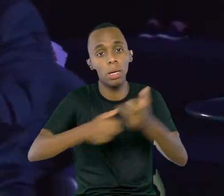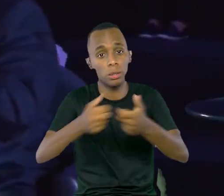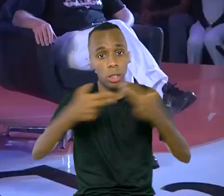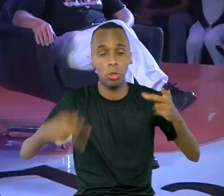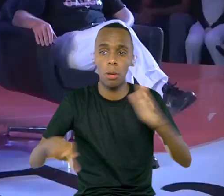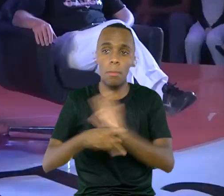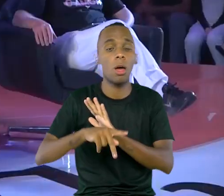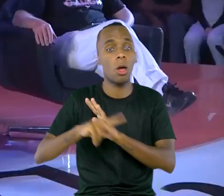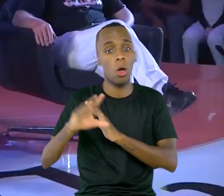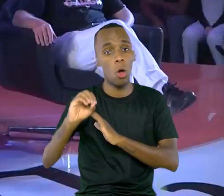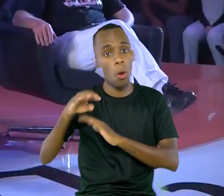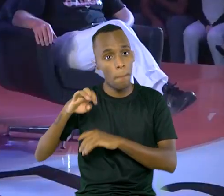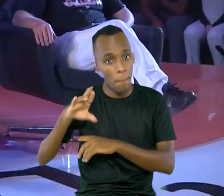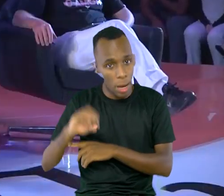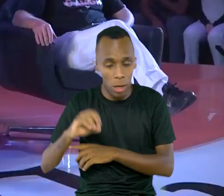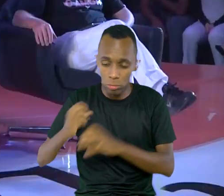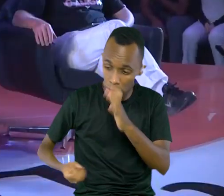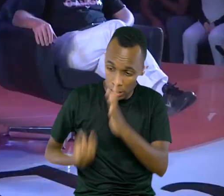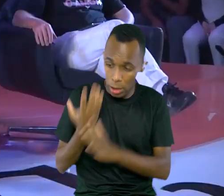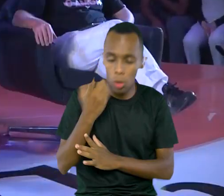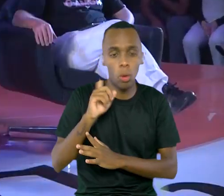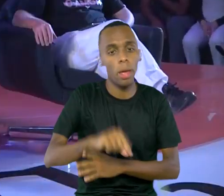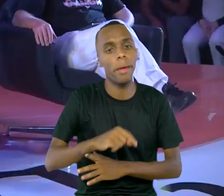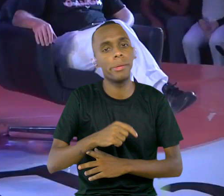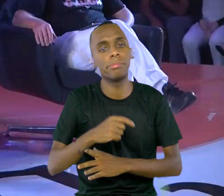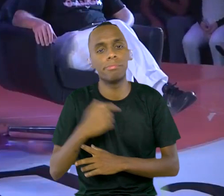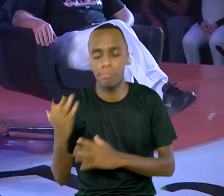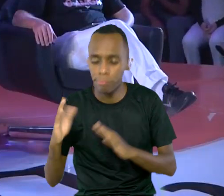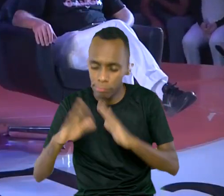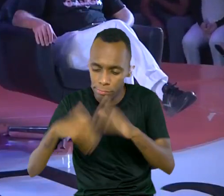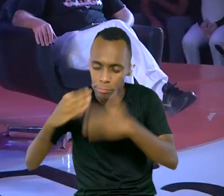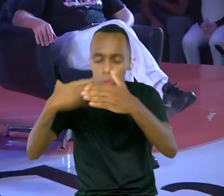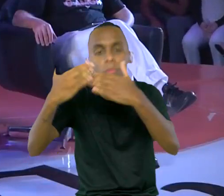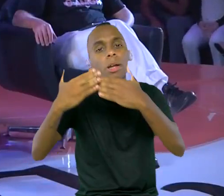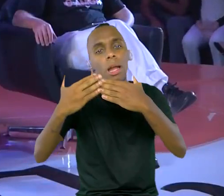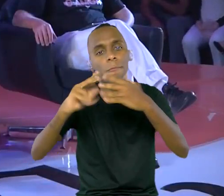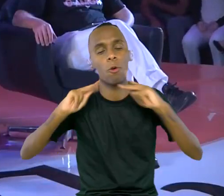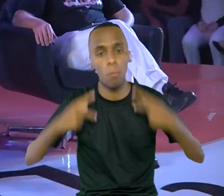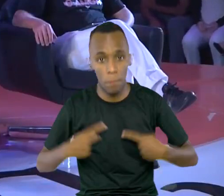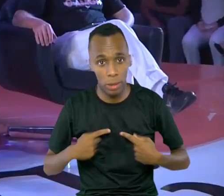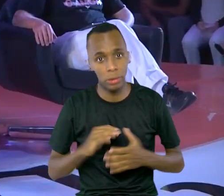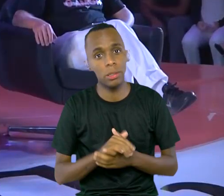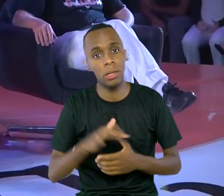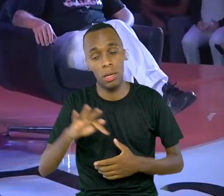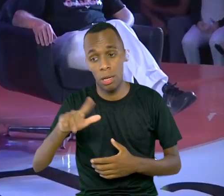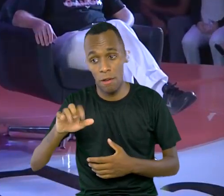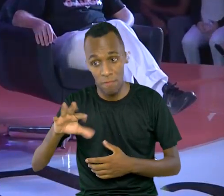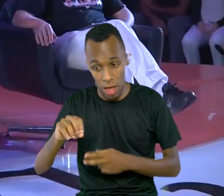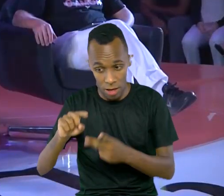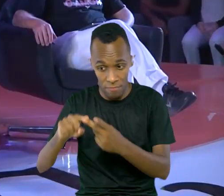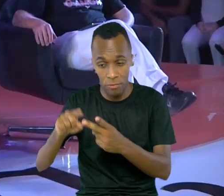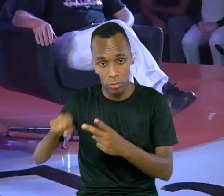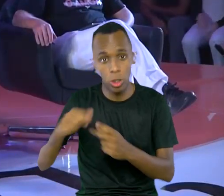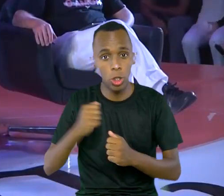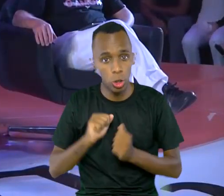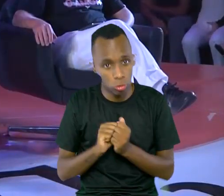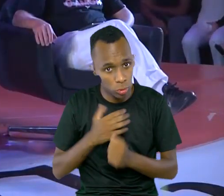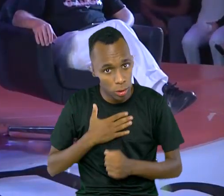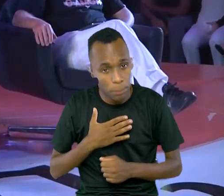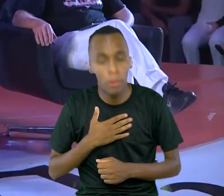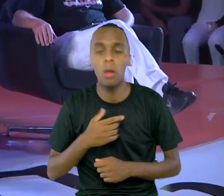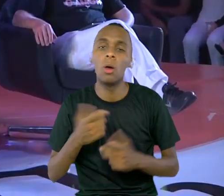partilha daquilo que Homero, em tese, produziu, ela elevava a capacidade humana. O Flávio de Jorge e